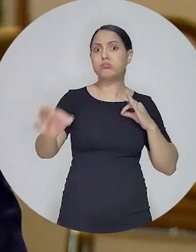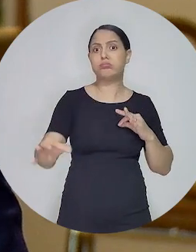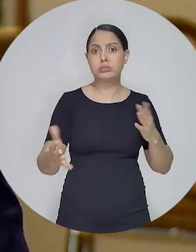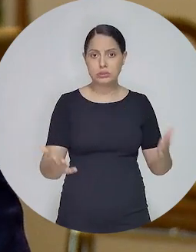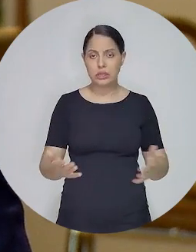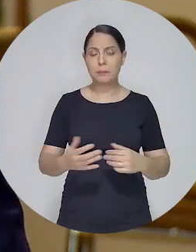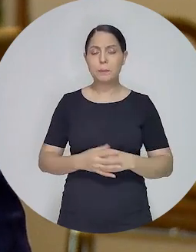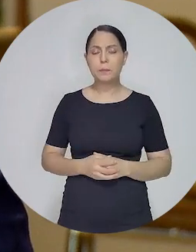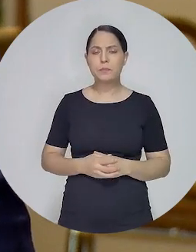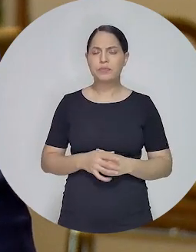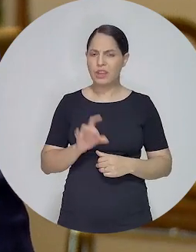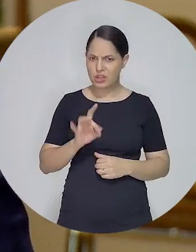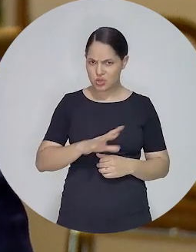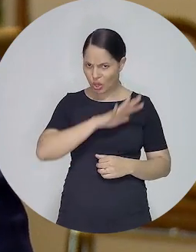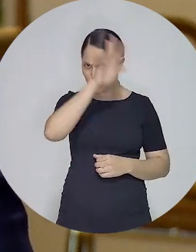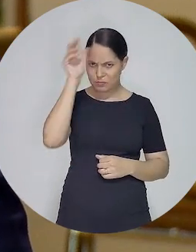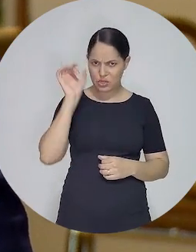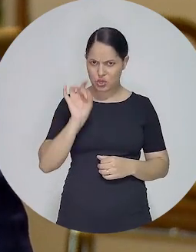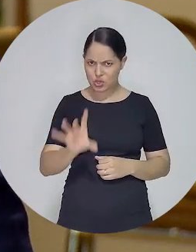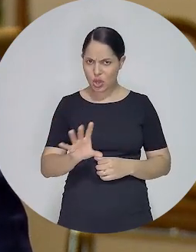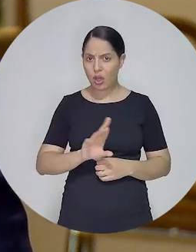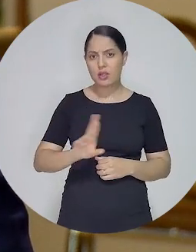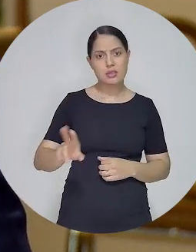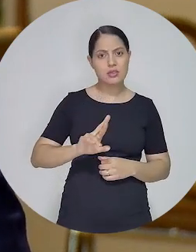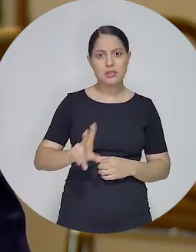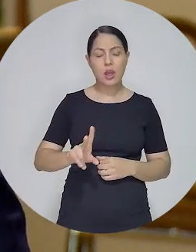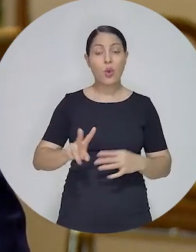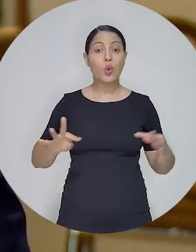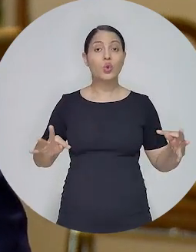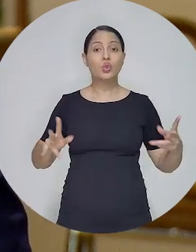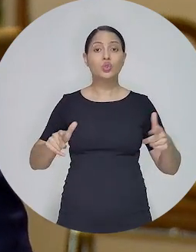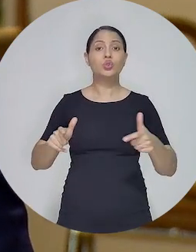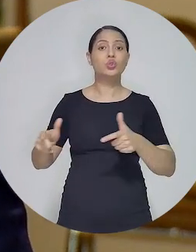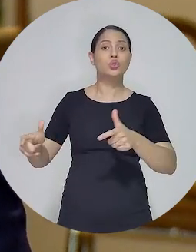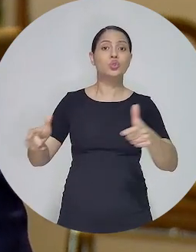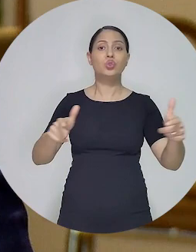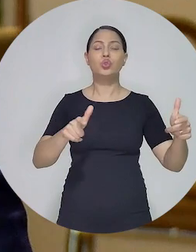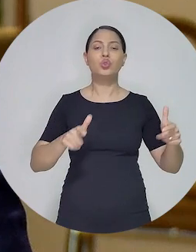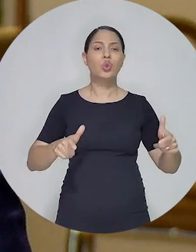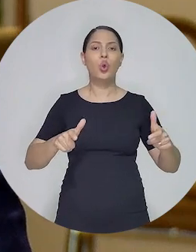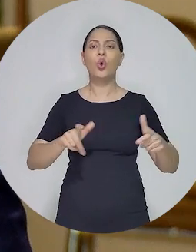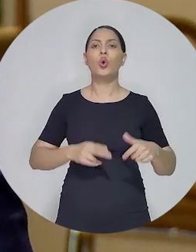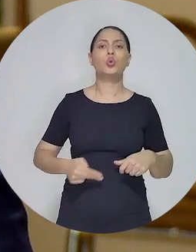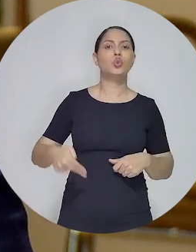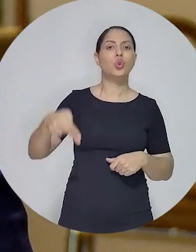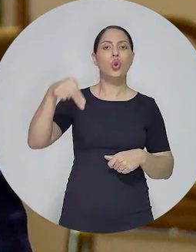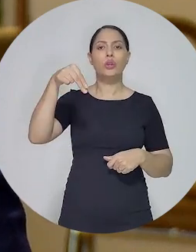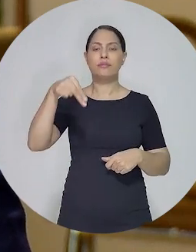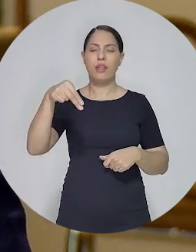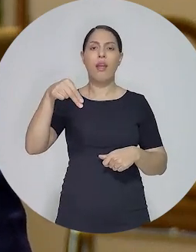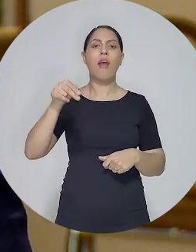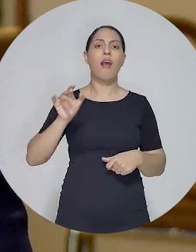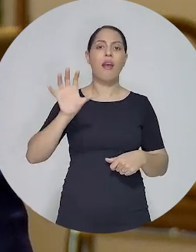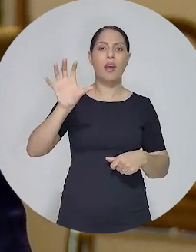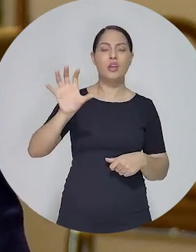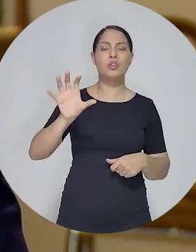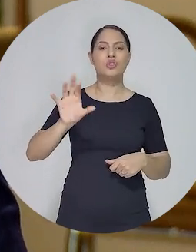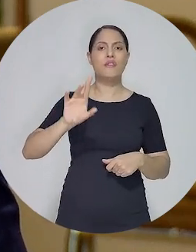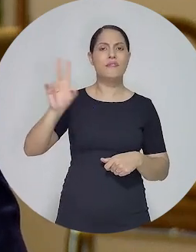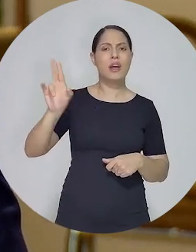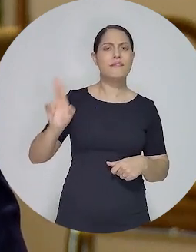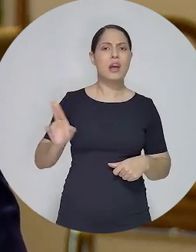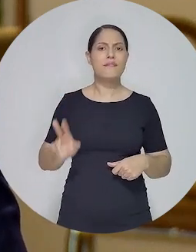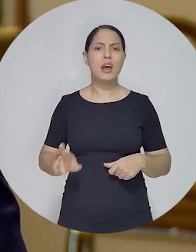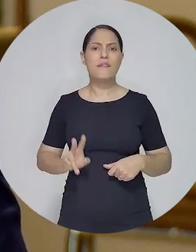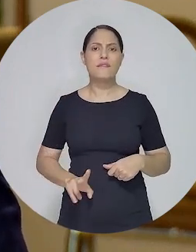por exemplo. E essa advocacia, não só do Amazonas, só exemplifico agora, mas a advocacia do interior do Nordeste, a